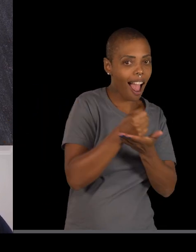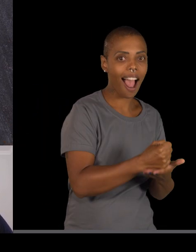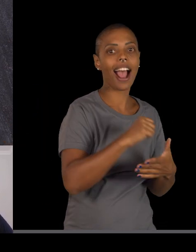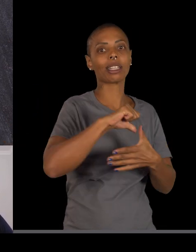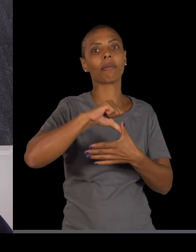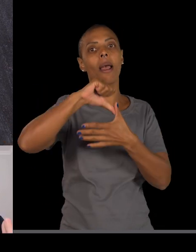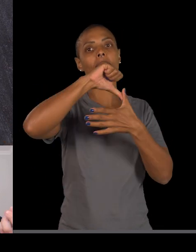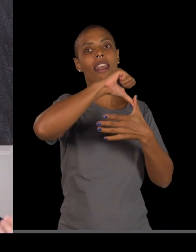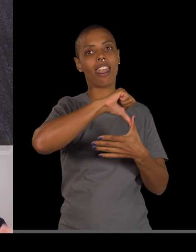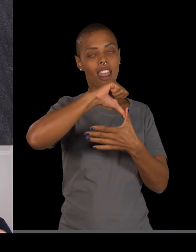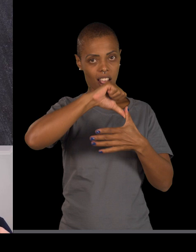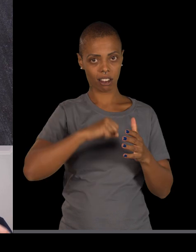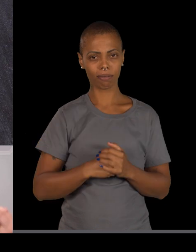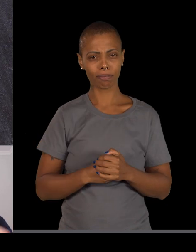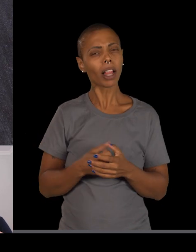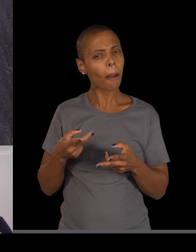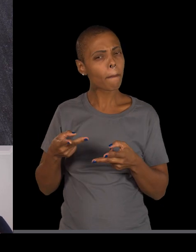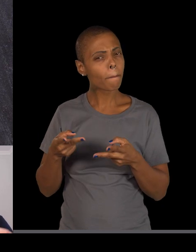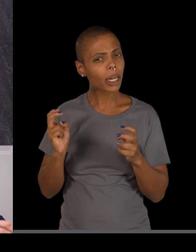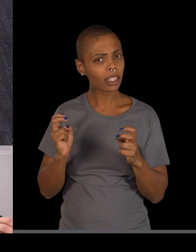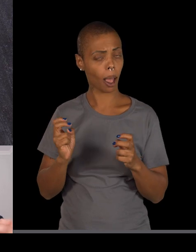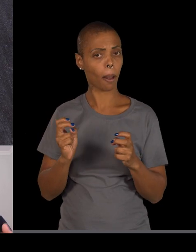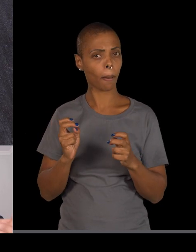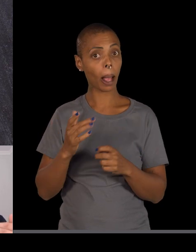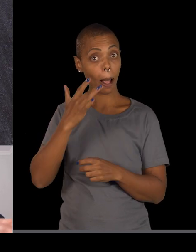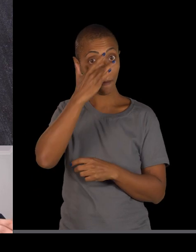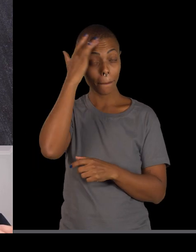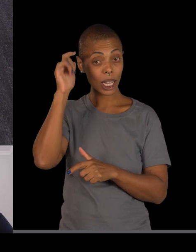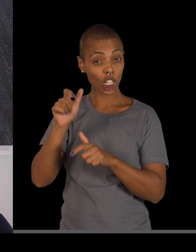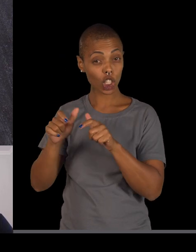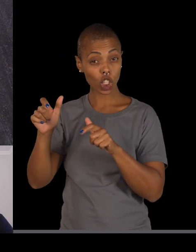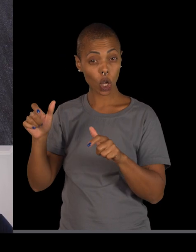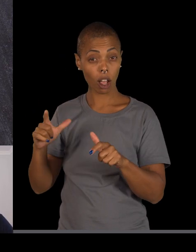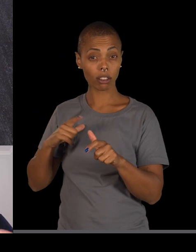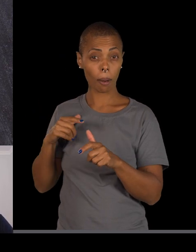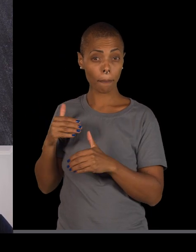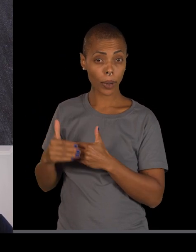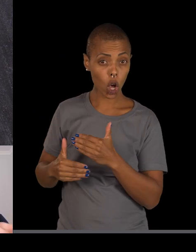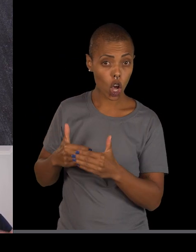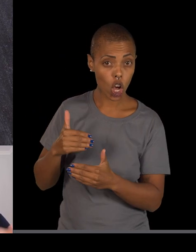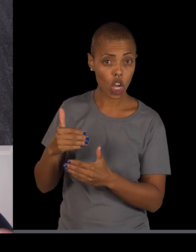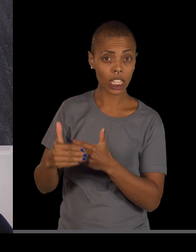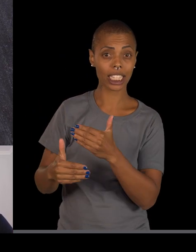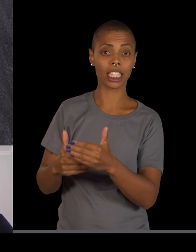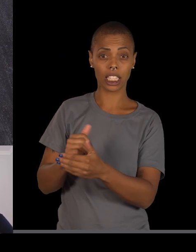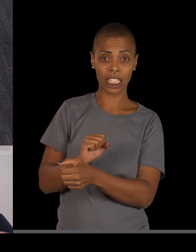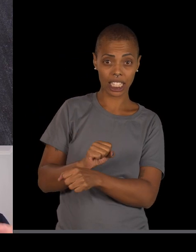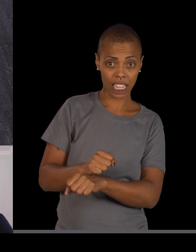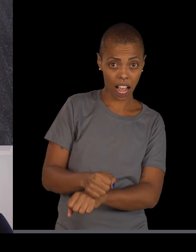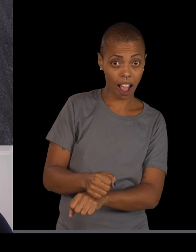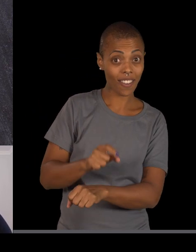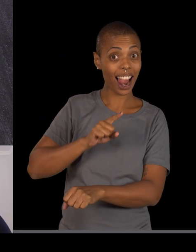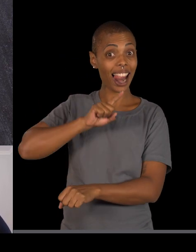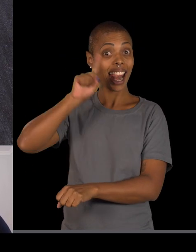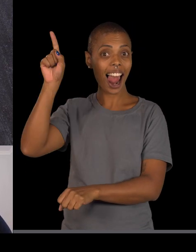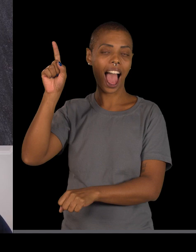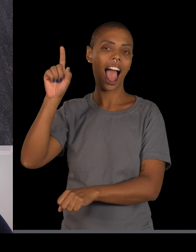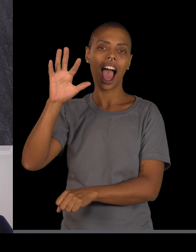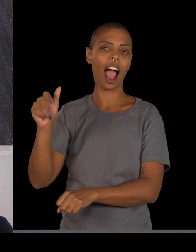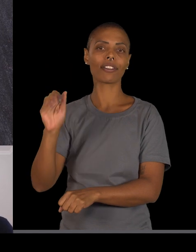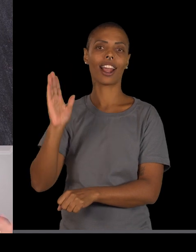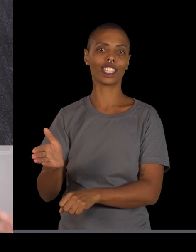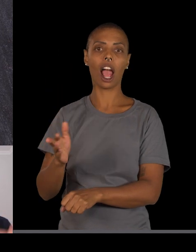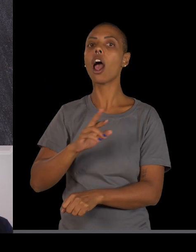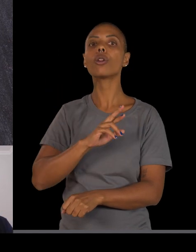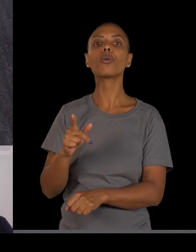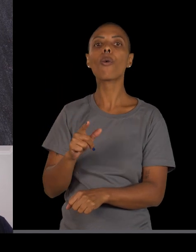escravizados e vão levar para a América. Percebam, pessoas que passavam por um processo de escravização já lá na África. Então